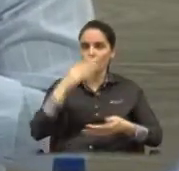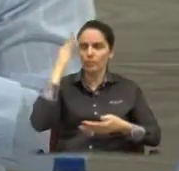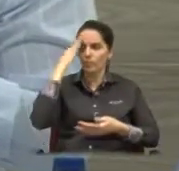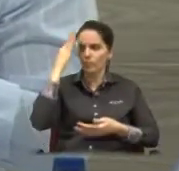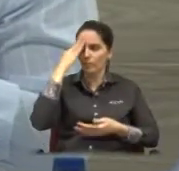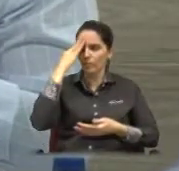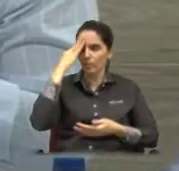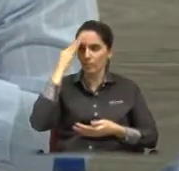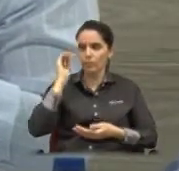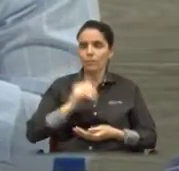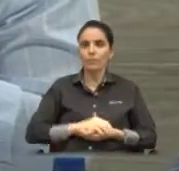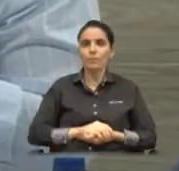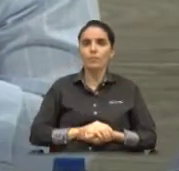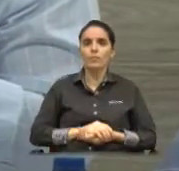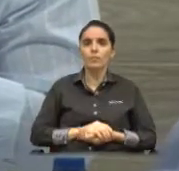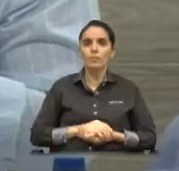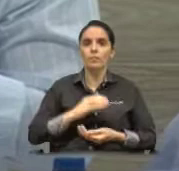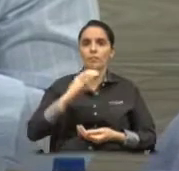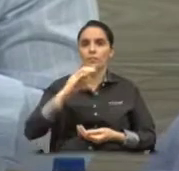que com a vinda do CDP,